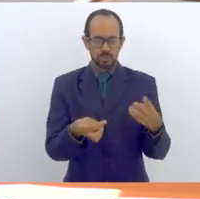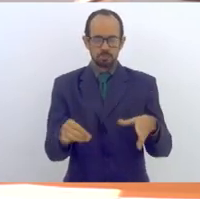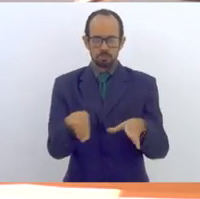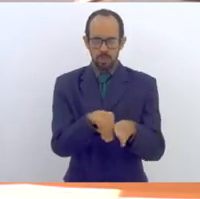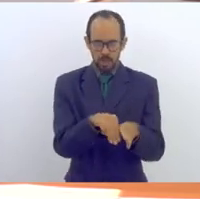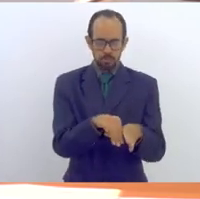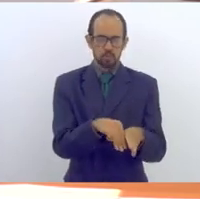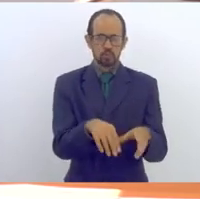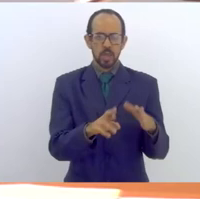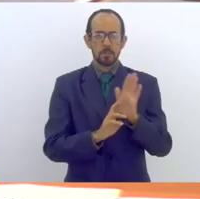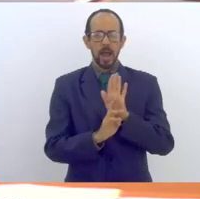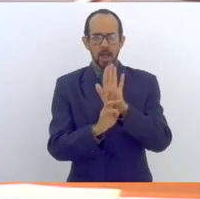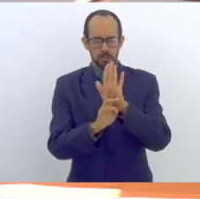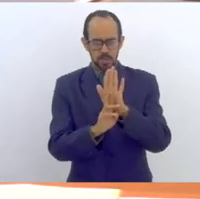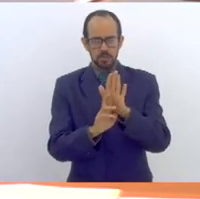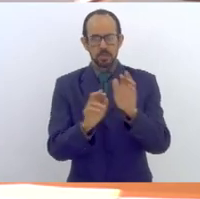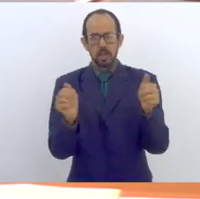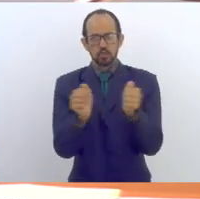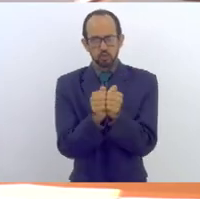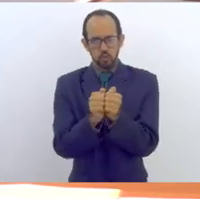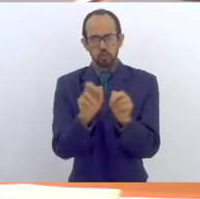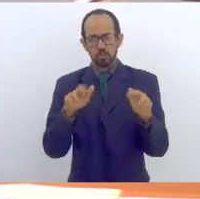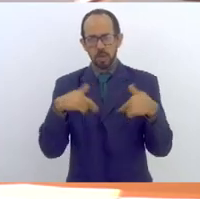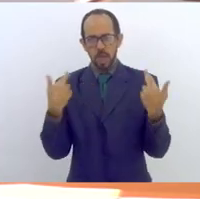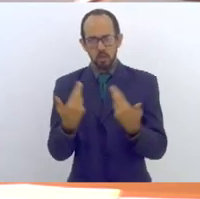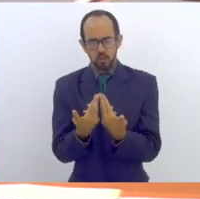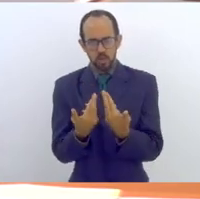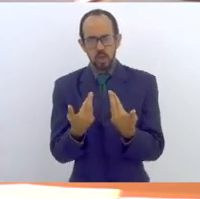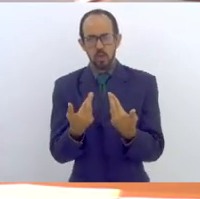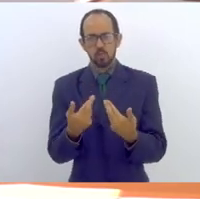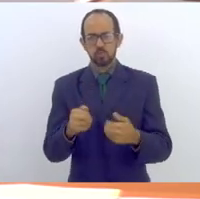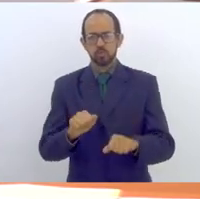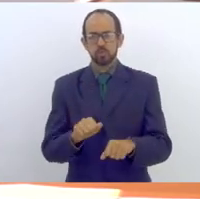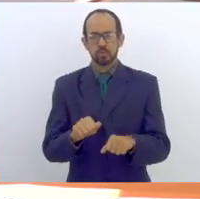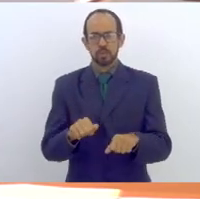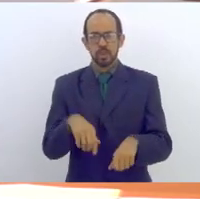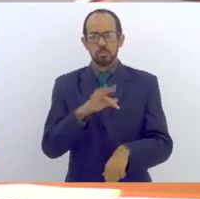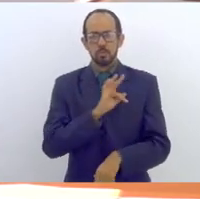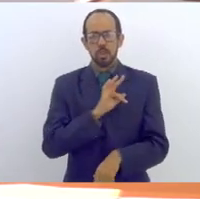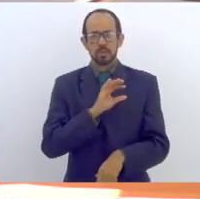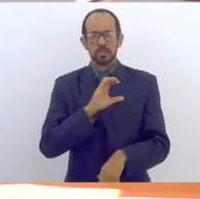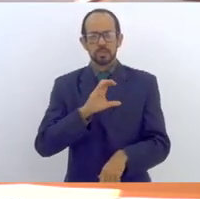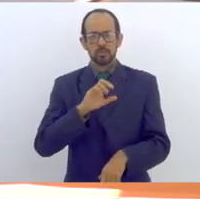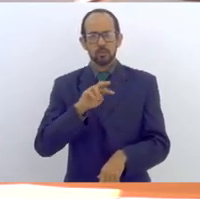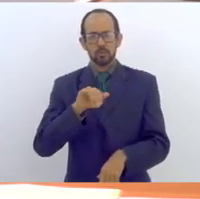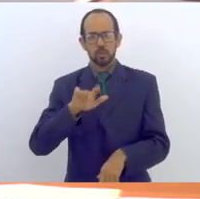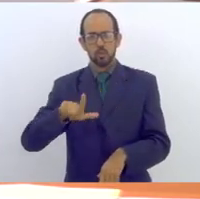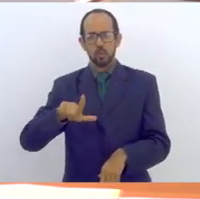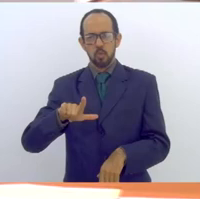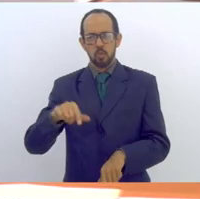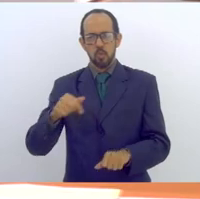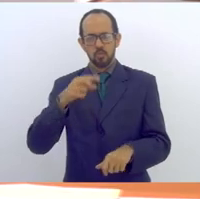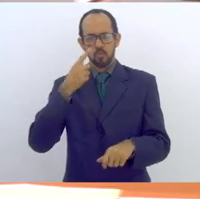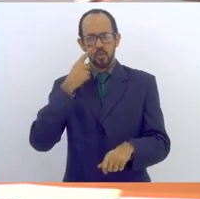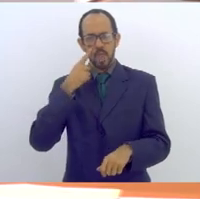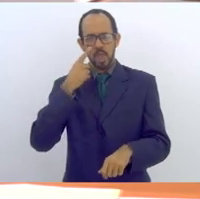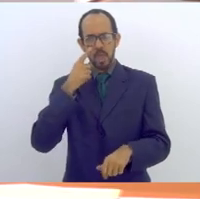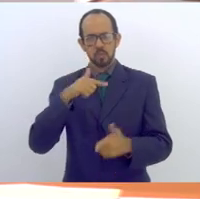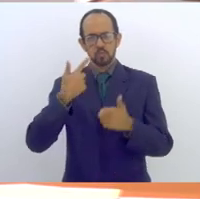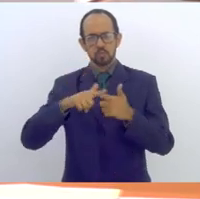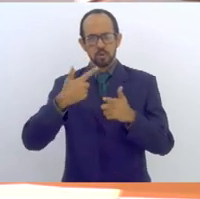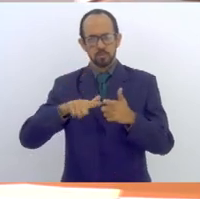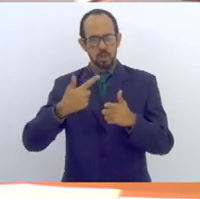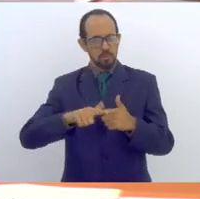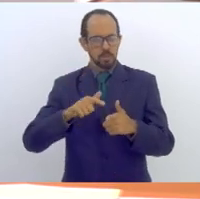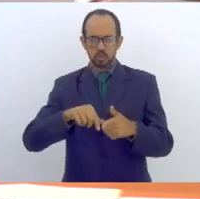que possam sentar na mesa conosco E aí ele se viu trazer Quais são os problemas a gente ouvir as respostas Não é